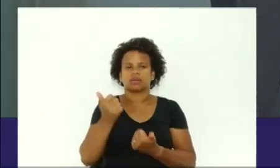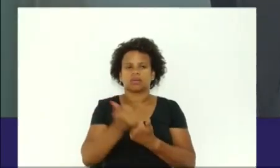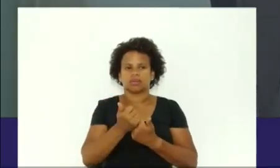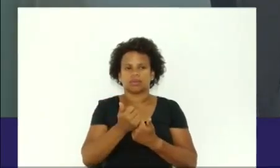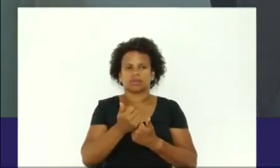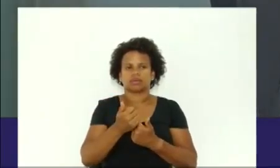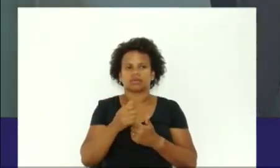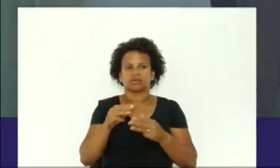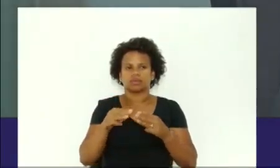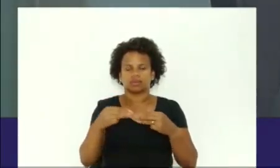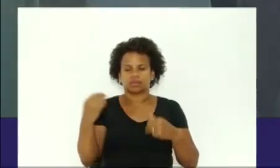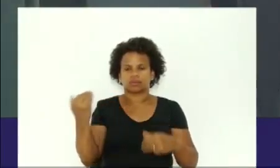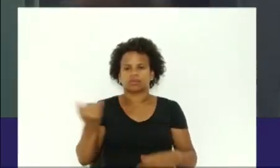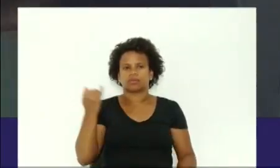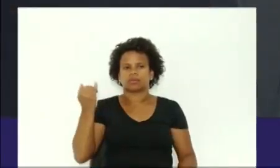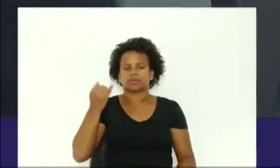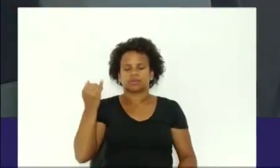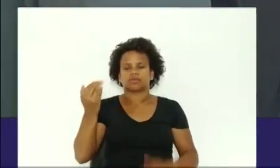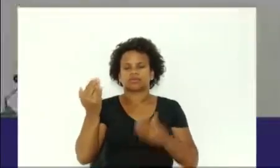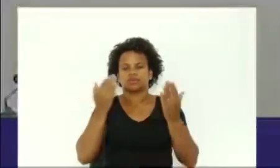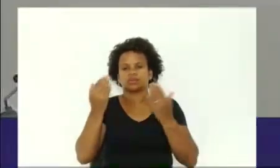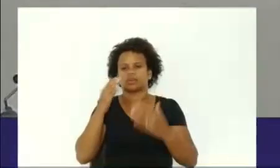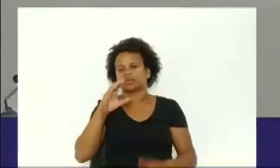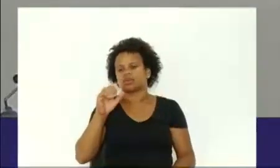importante moção para a psicóloga Camila.